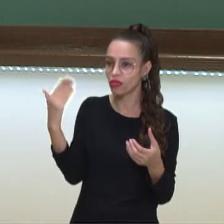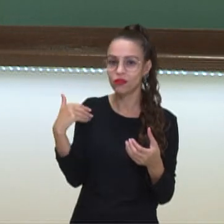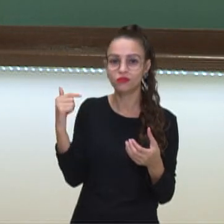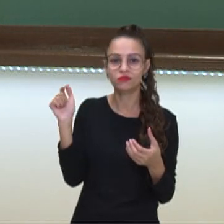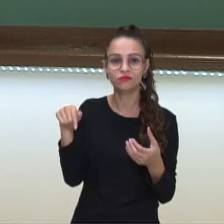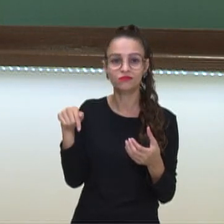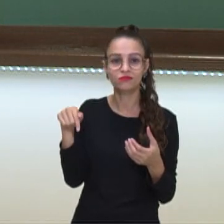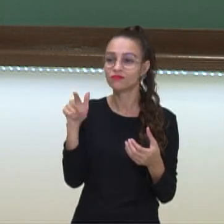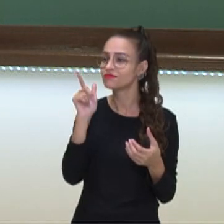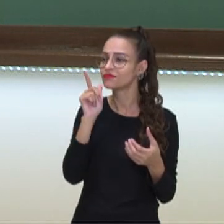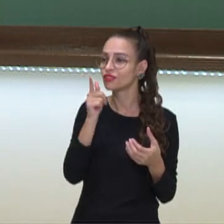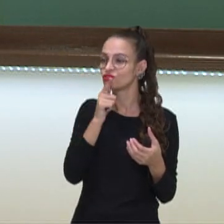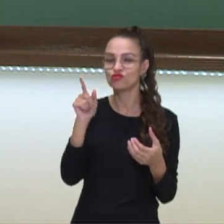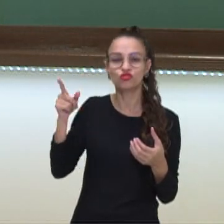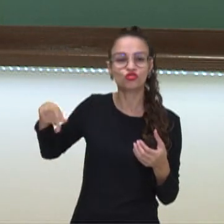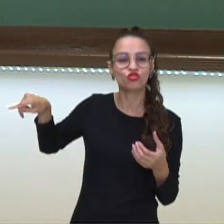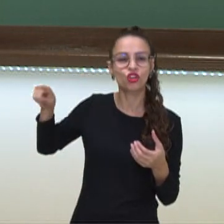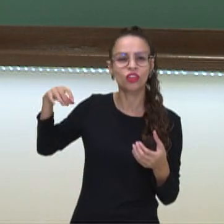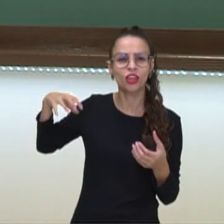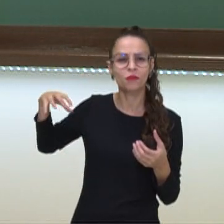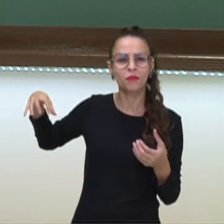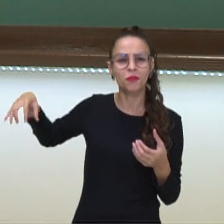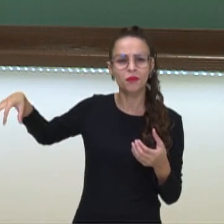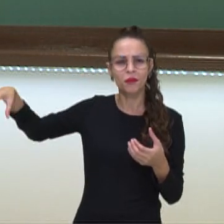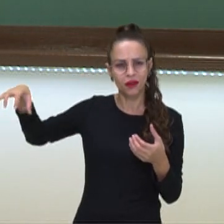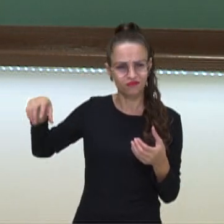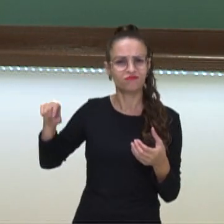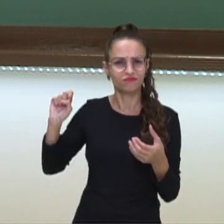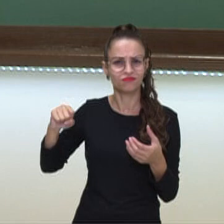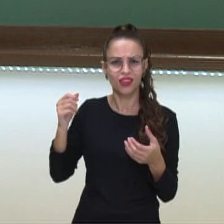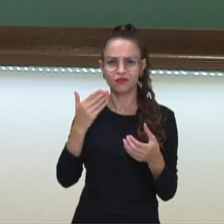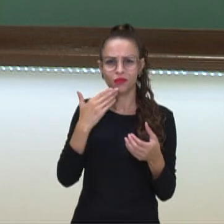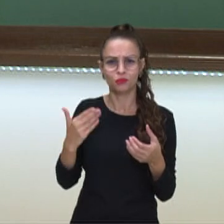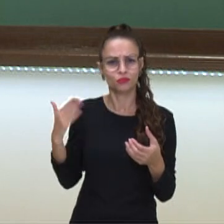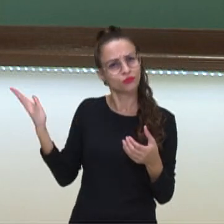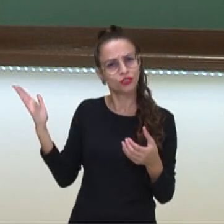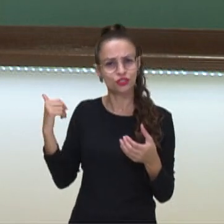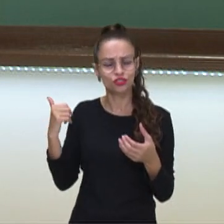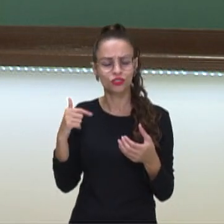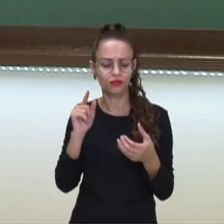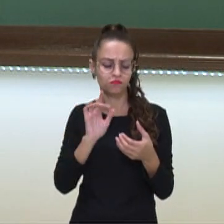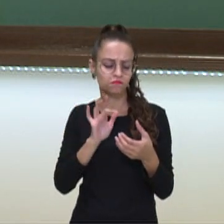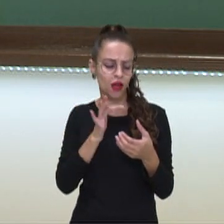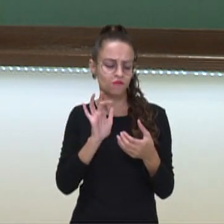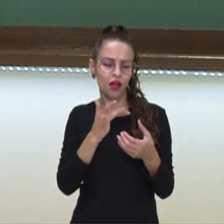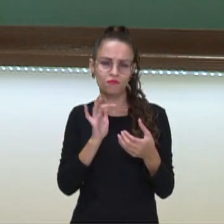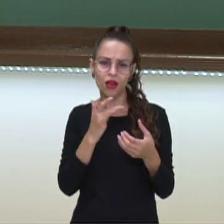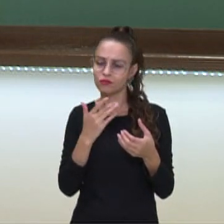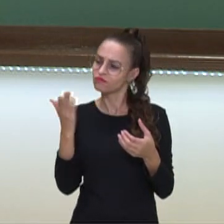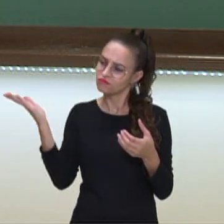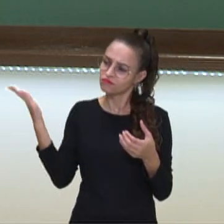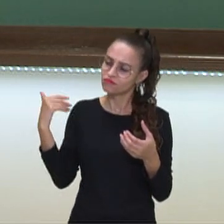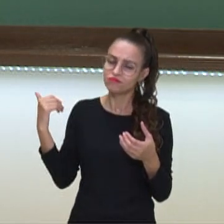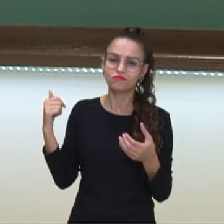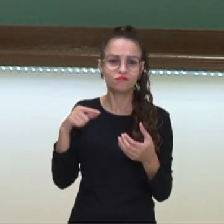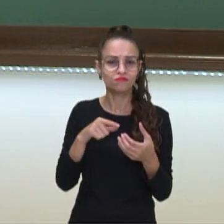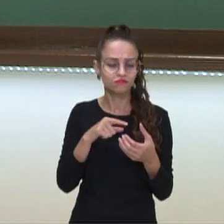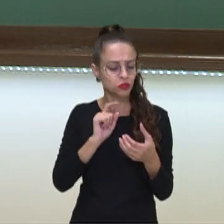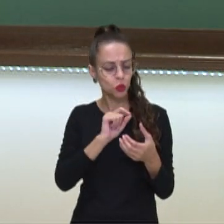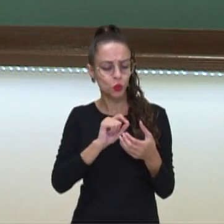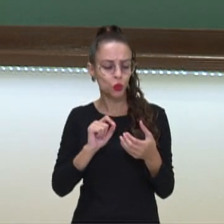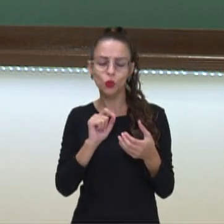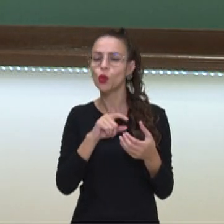das lanchonetes, das inúmeras lanchonetes que tem no estádio, e essa comida é em delivery. Você coloca ali qual